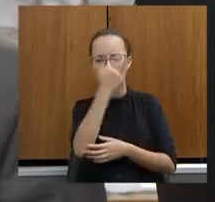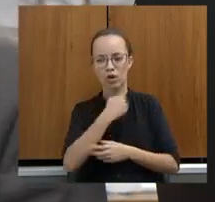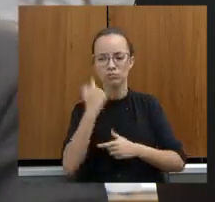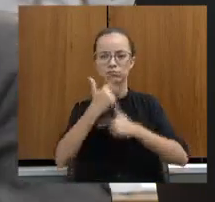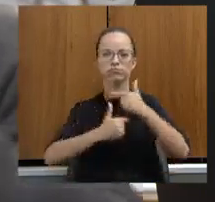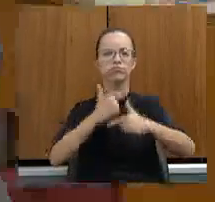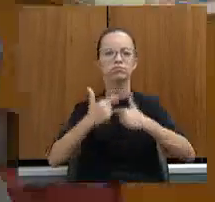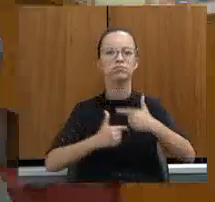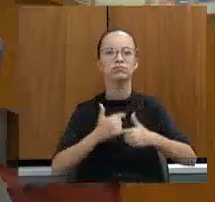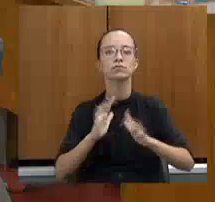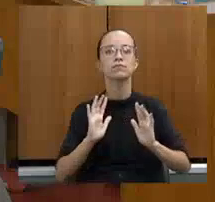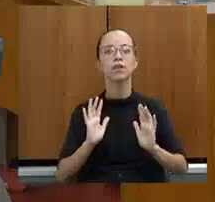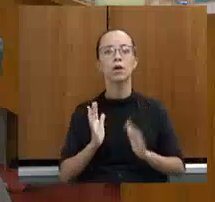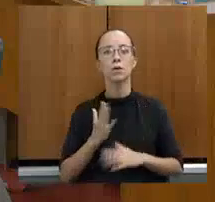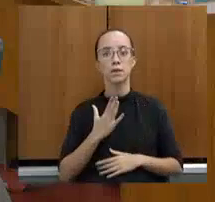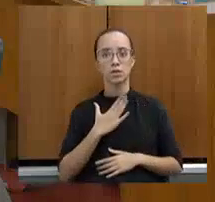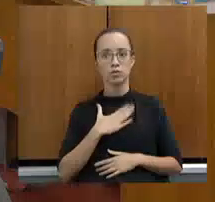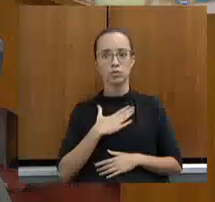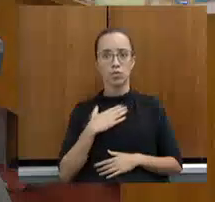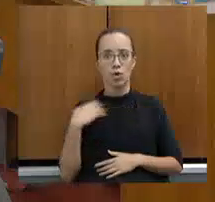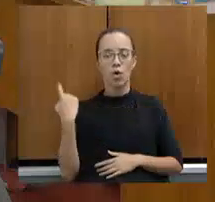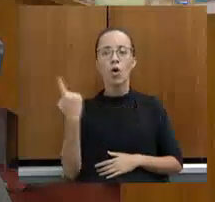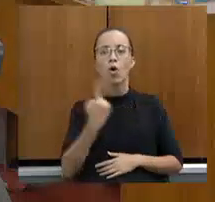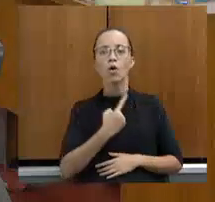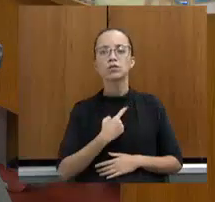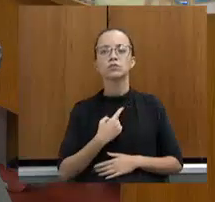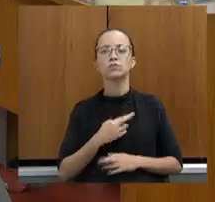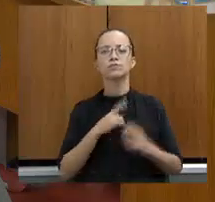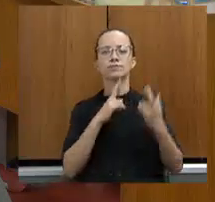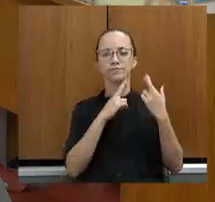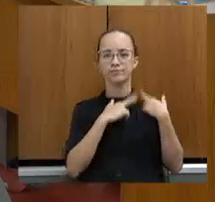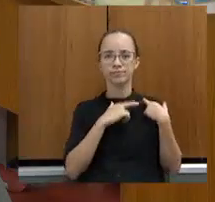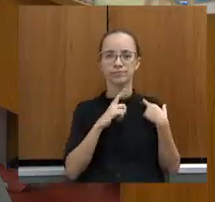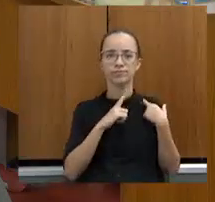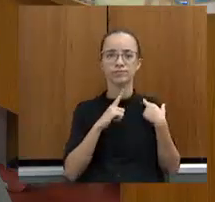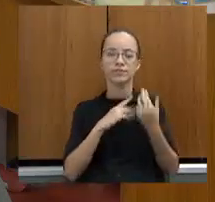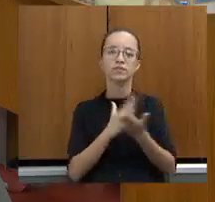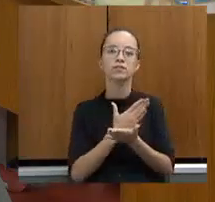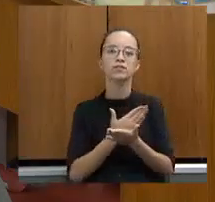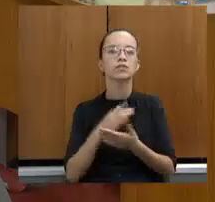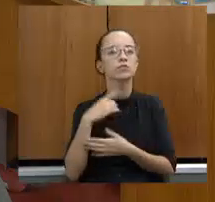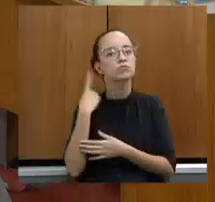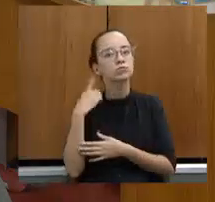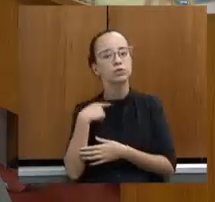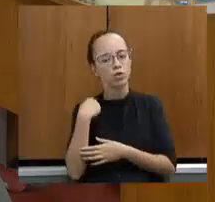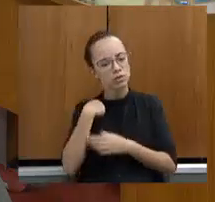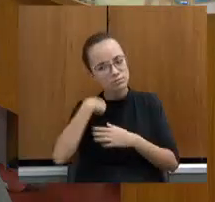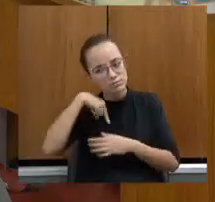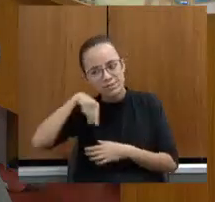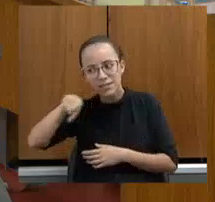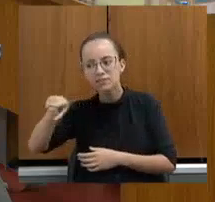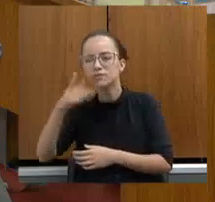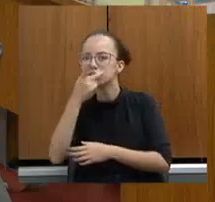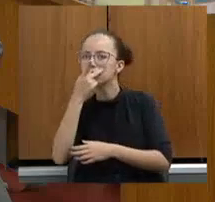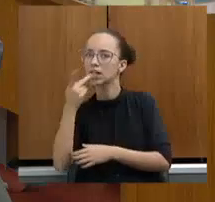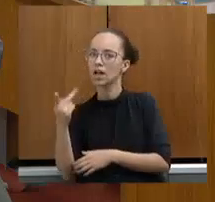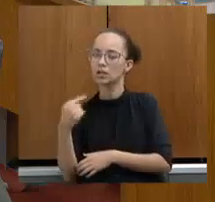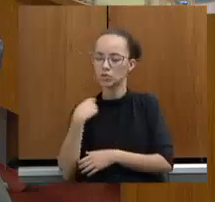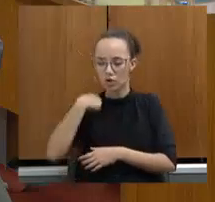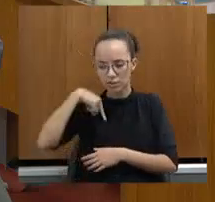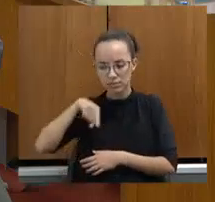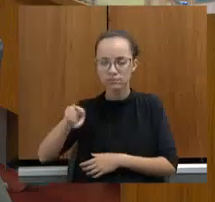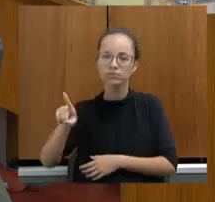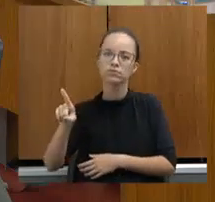nós poder ver da essência do exercício do mundo os parlamentar nós temos que nós temos que ouvir